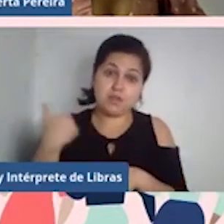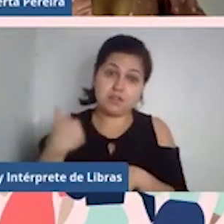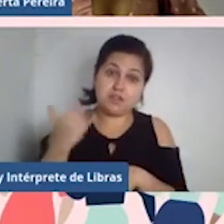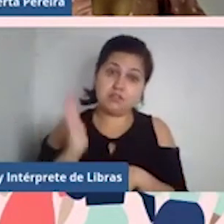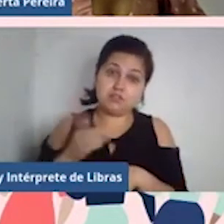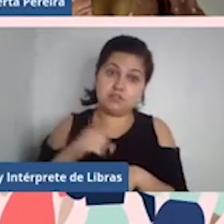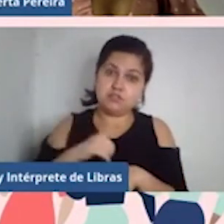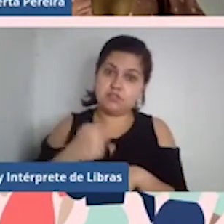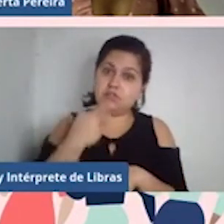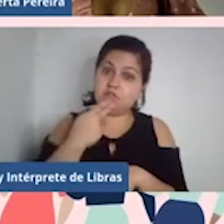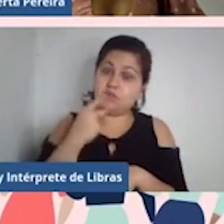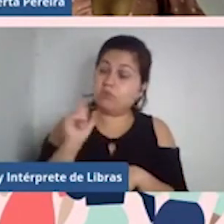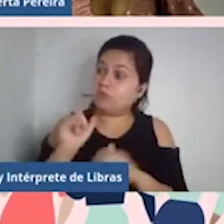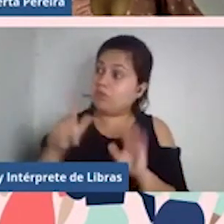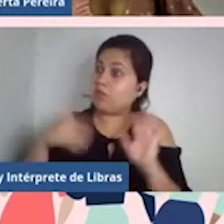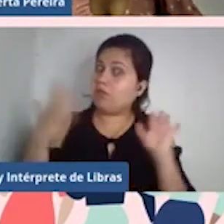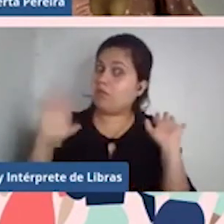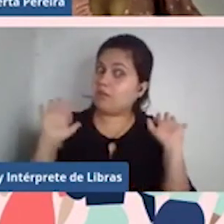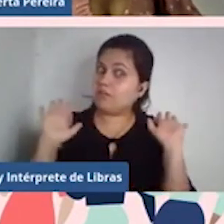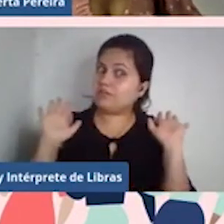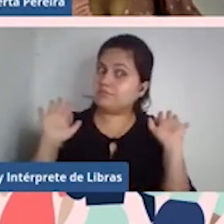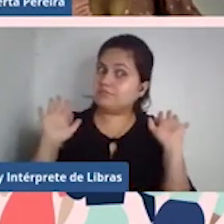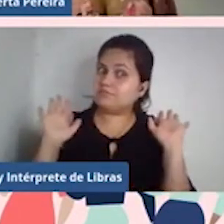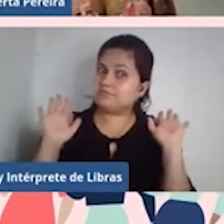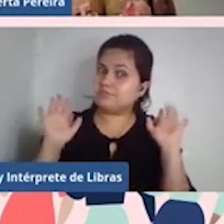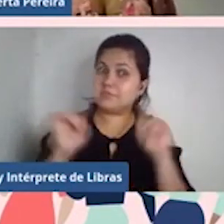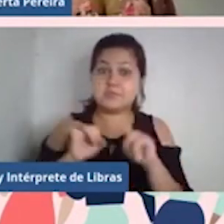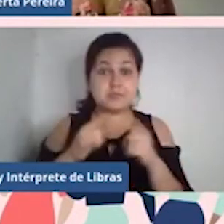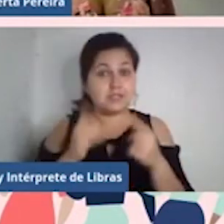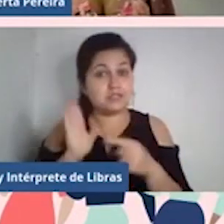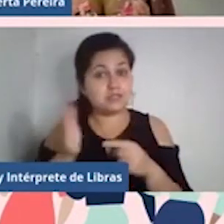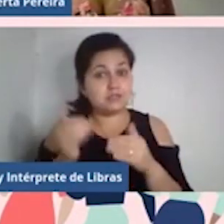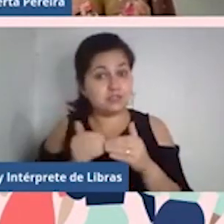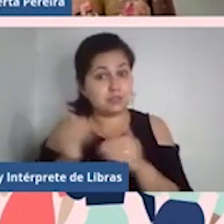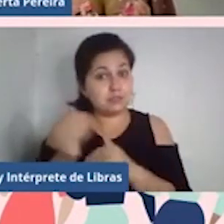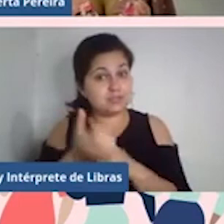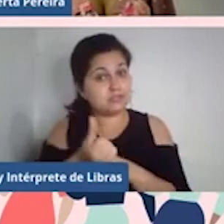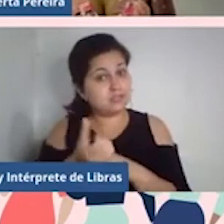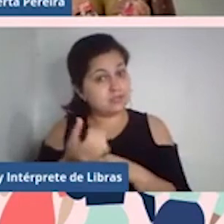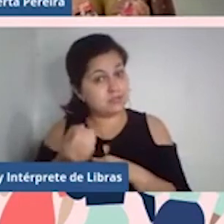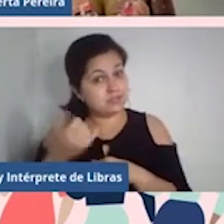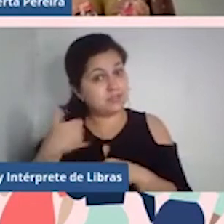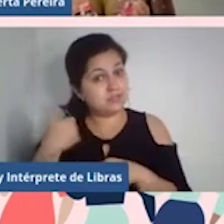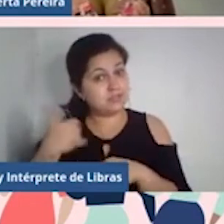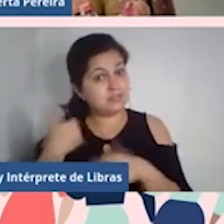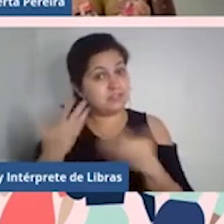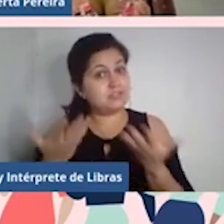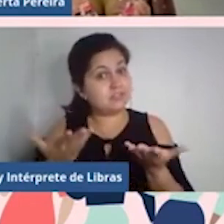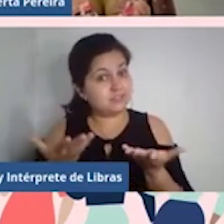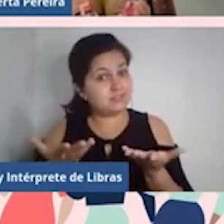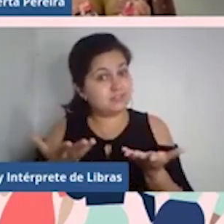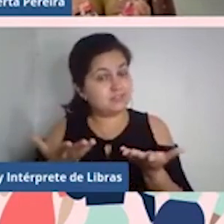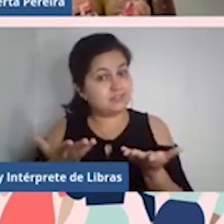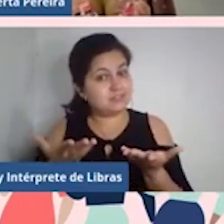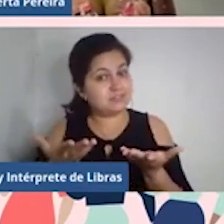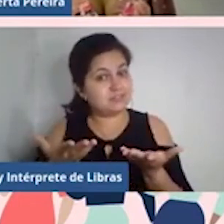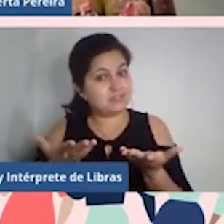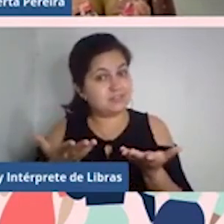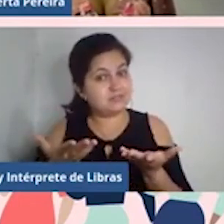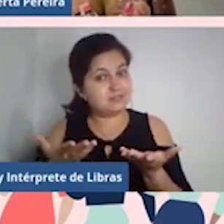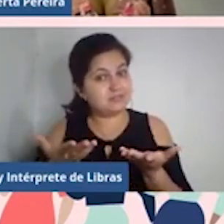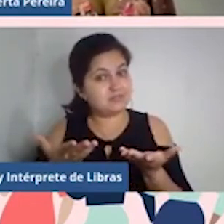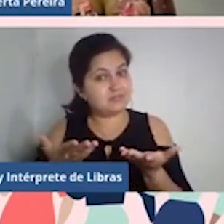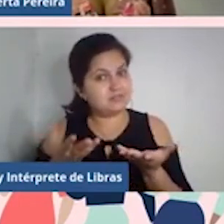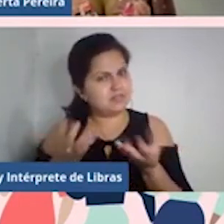não vou dizer aqui qual é, né? Mas eu já passei de 60, né? Então, eu